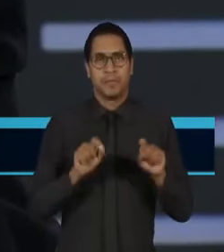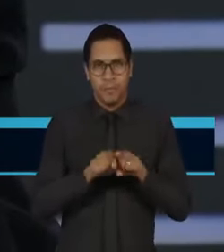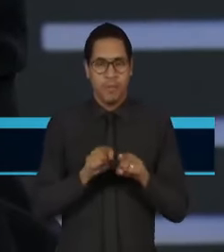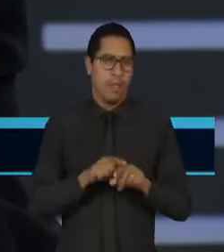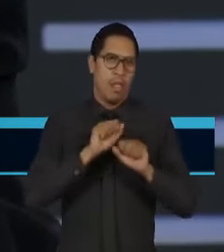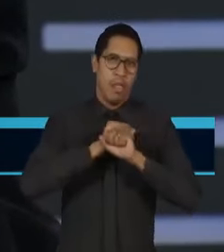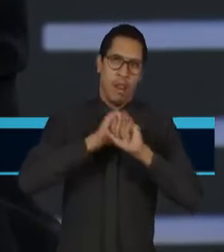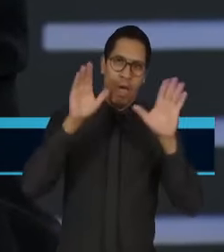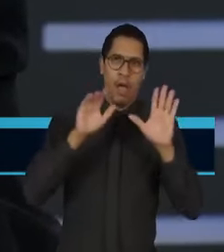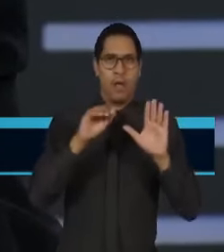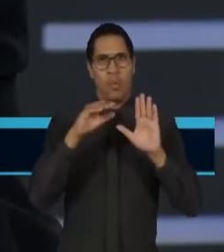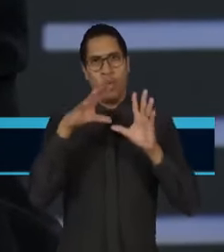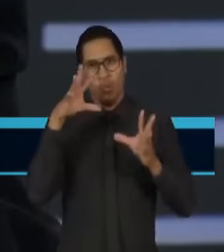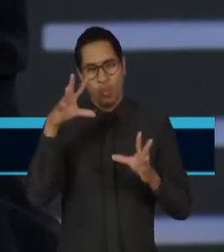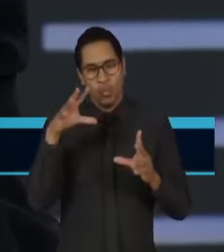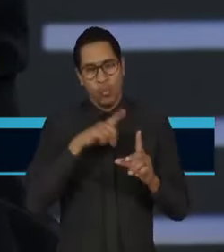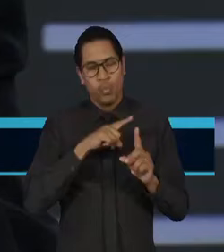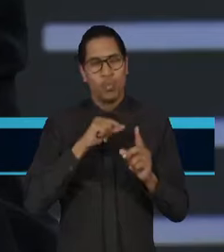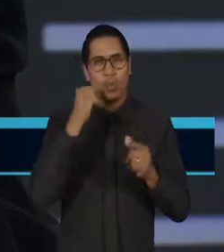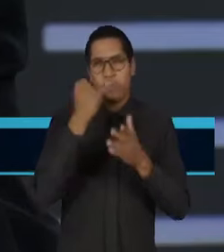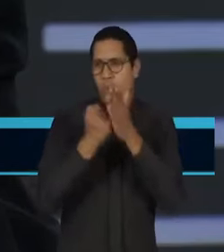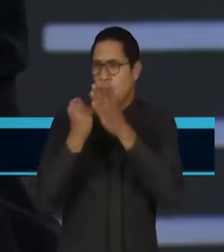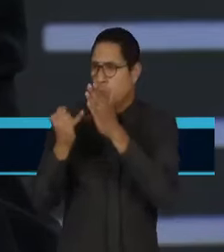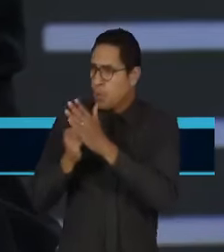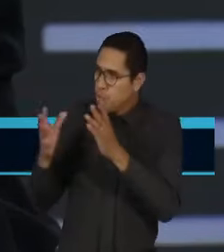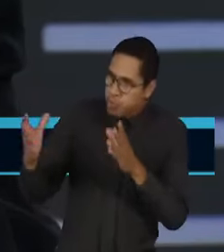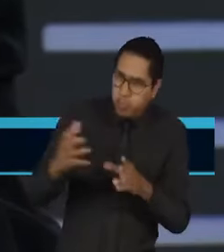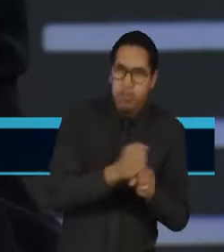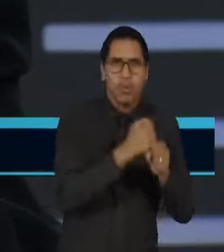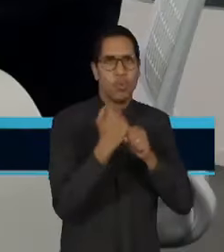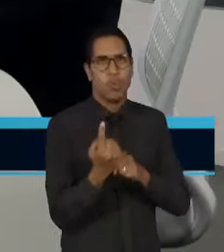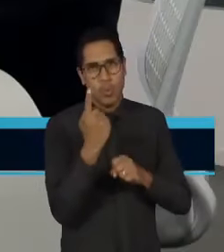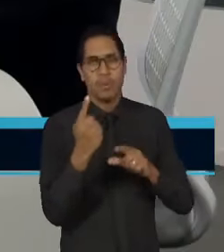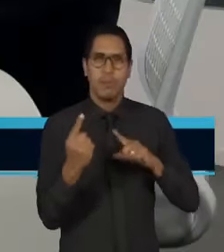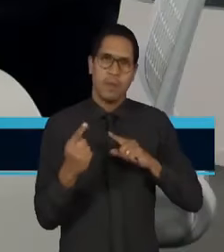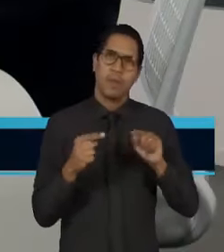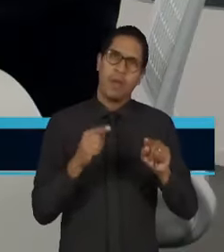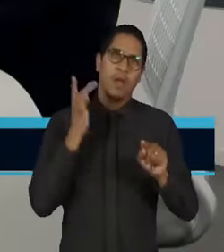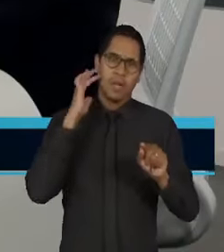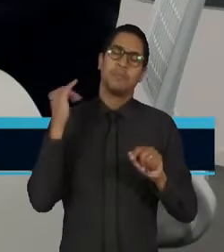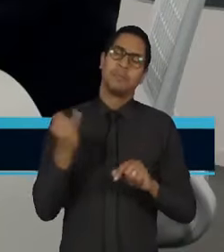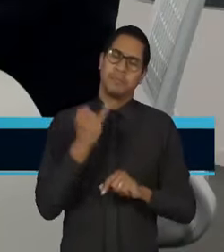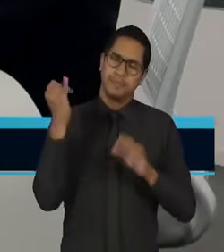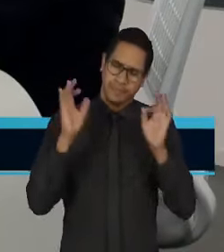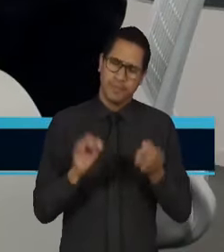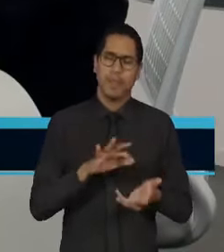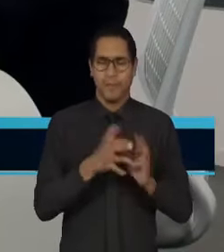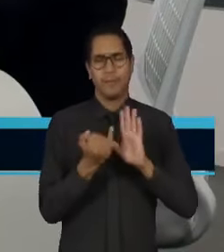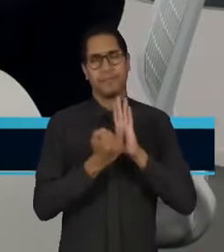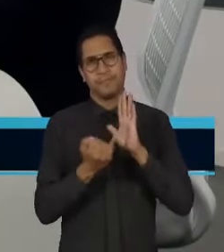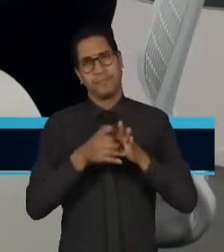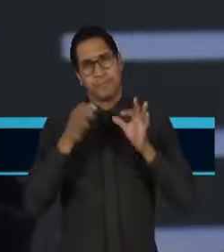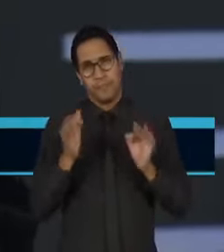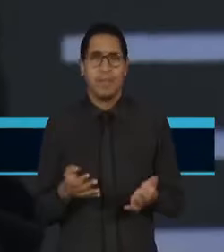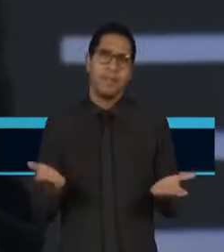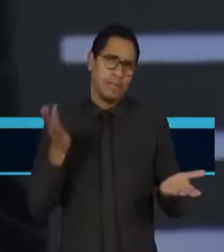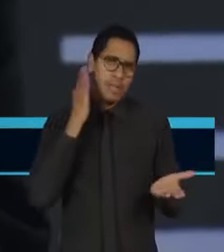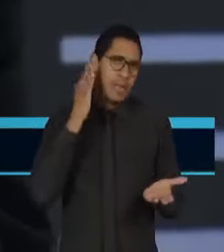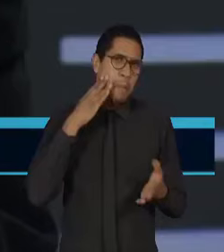mais claro, um pouco mais unificado, eu acho que é positivo. Eu acho que o Brasil precisa dessa reforma tributária, mesmo que ela não seja